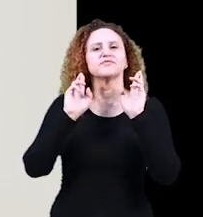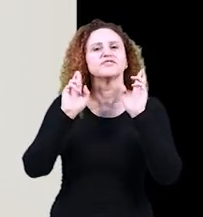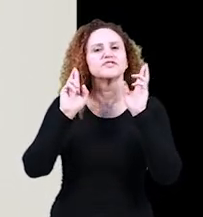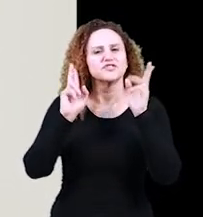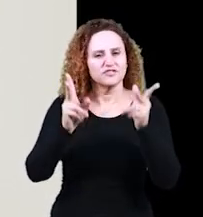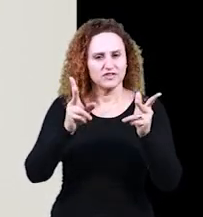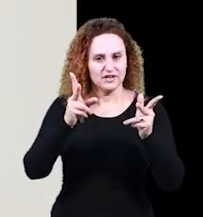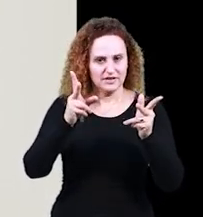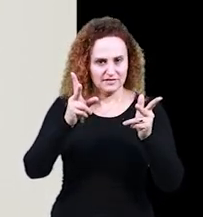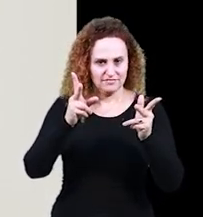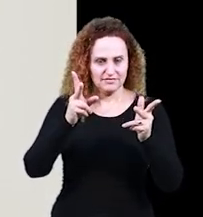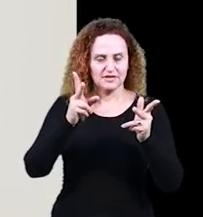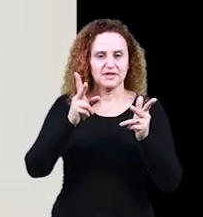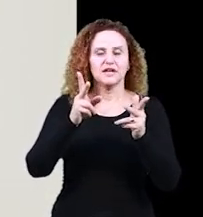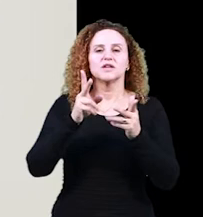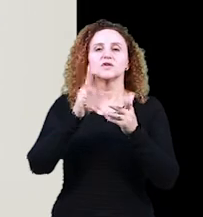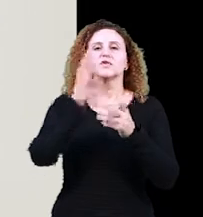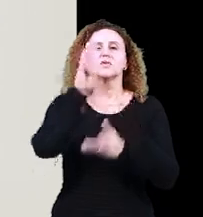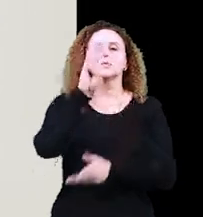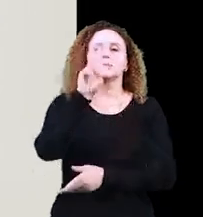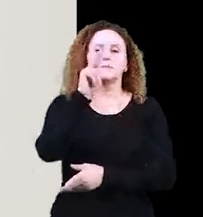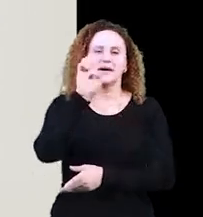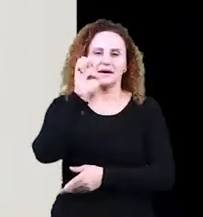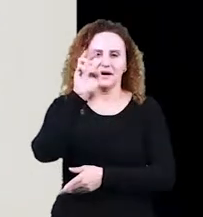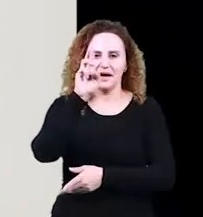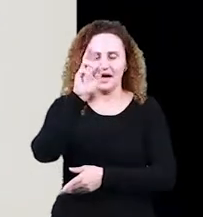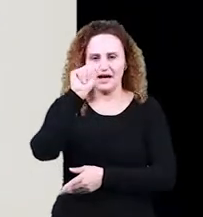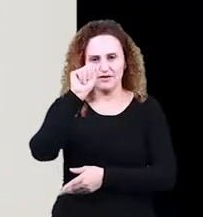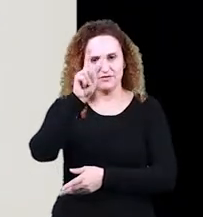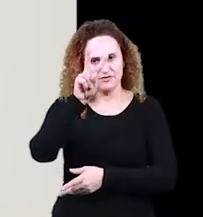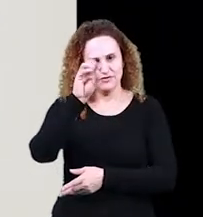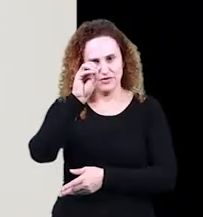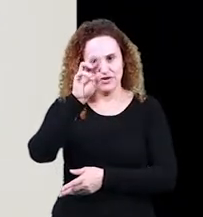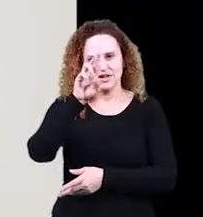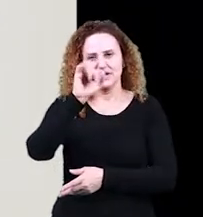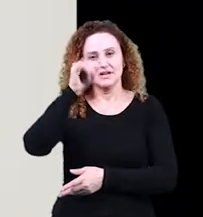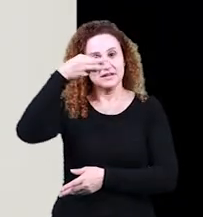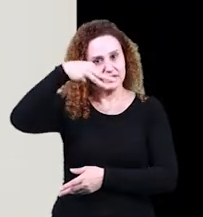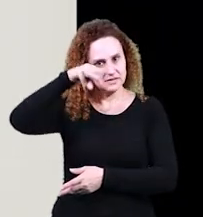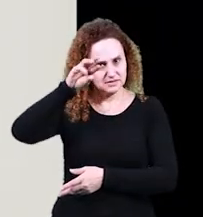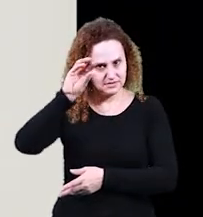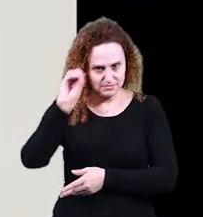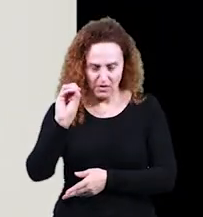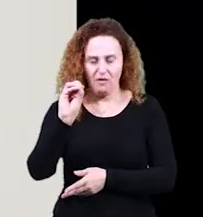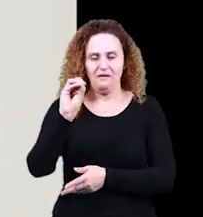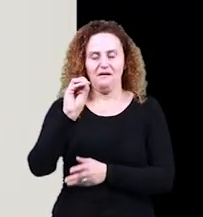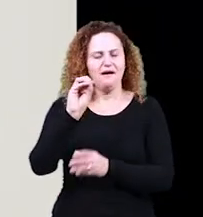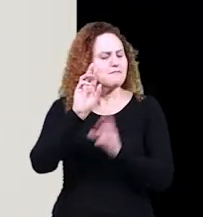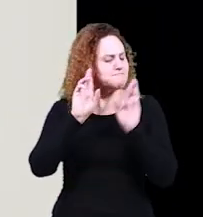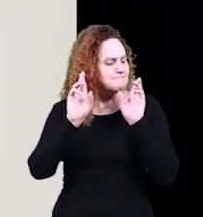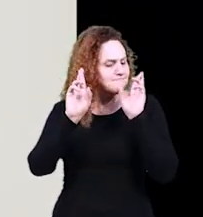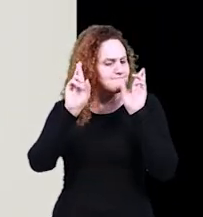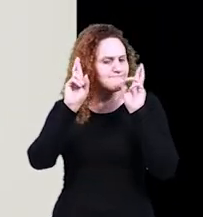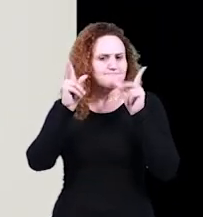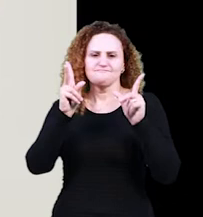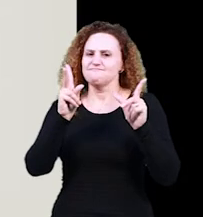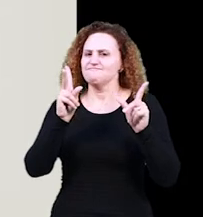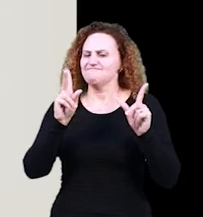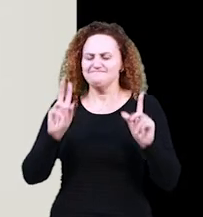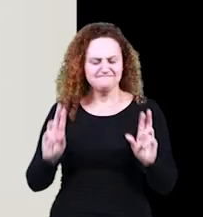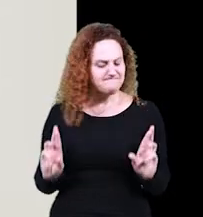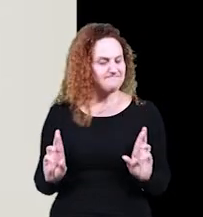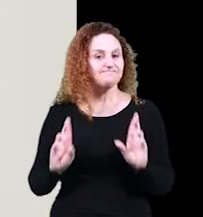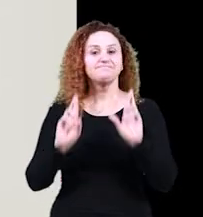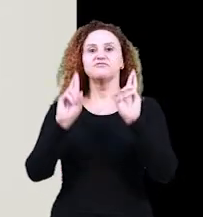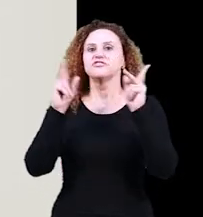Skinner né o comportamento comportamentalismo verbal então uma rejeição modelo behaviorista de descrição